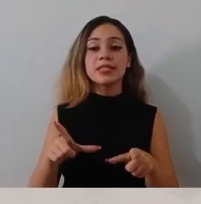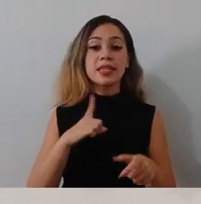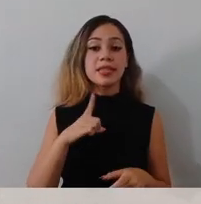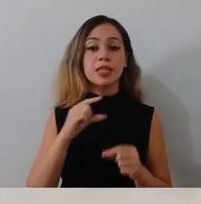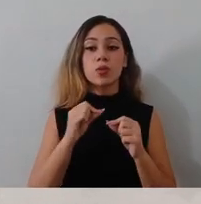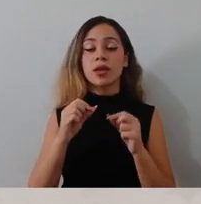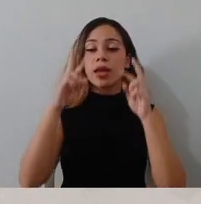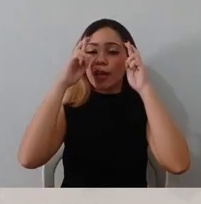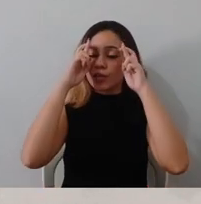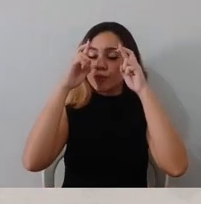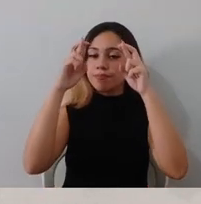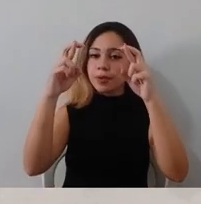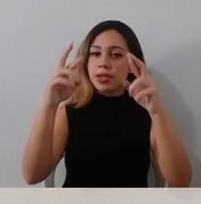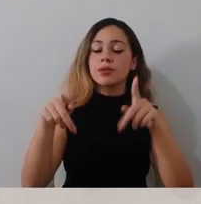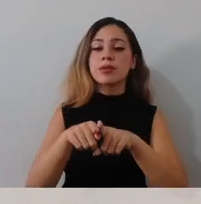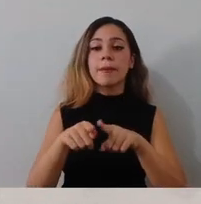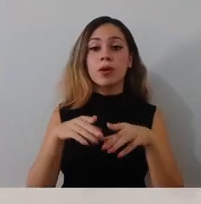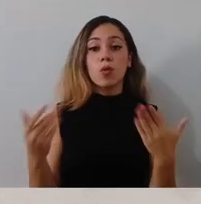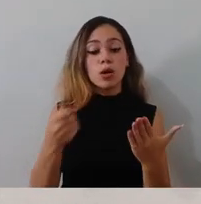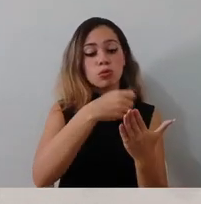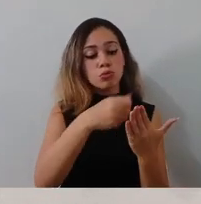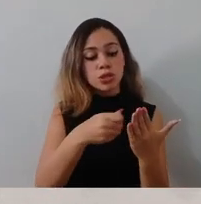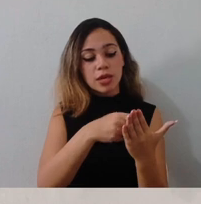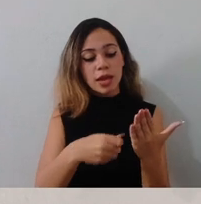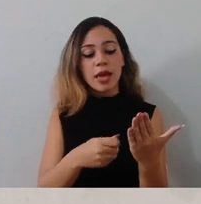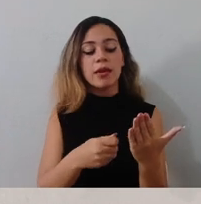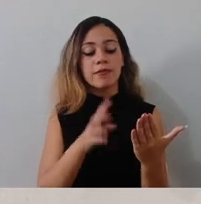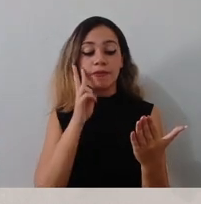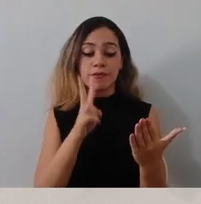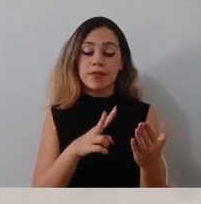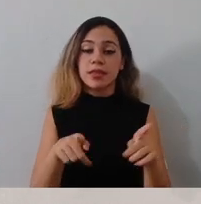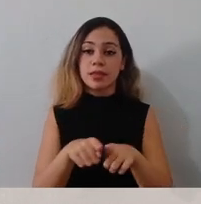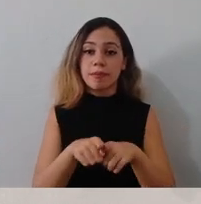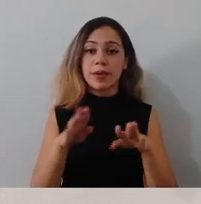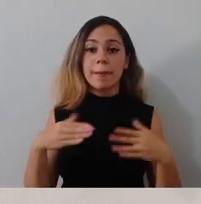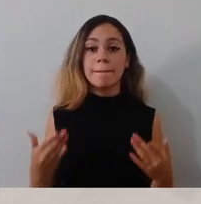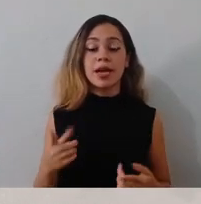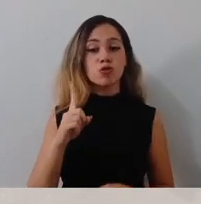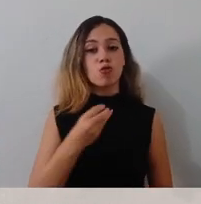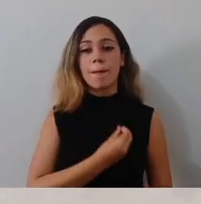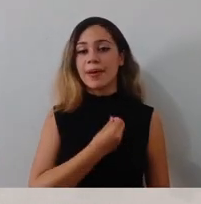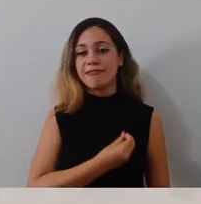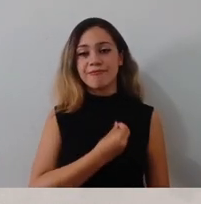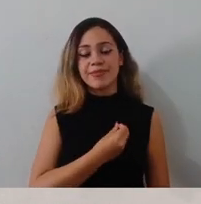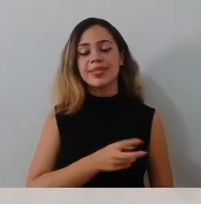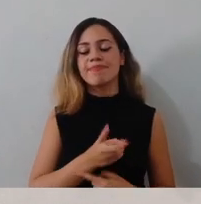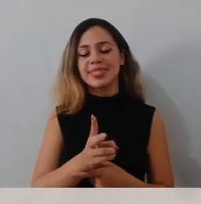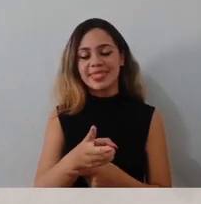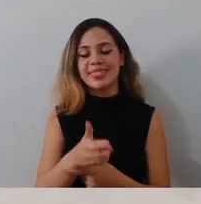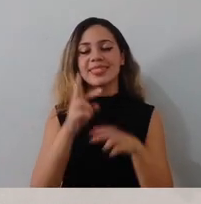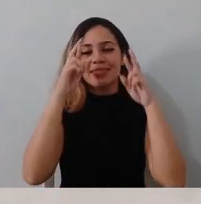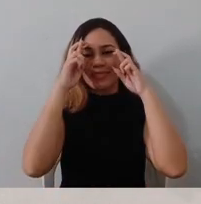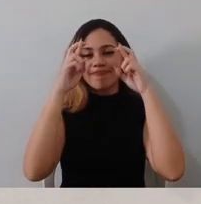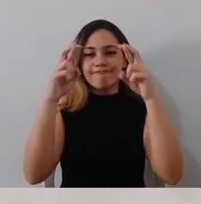precisa ter muito respeito, né? Quando a gente escreve numa folha, dá para corrigir, dá para amassar, mas uma vida não. Uma vida a